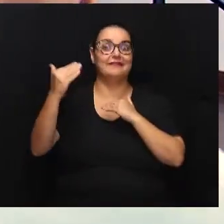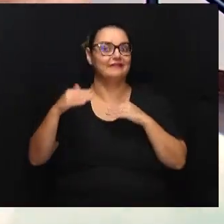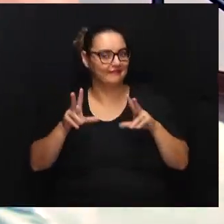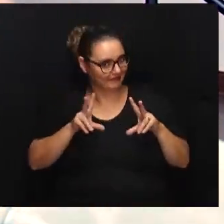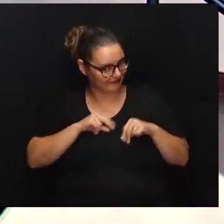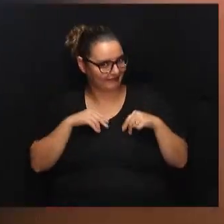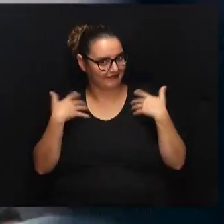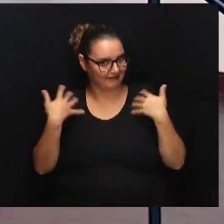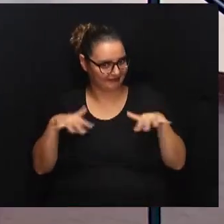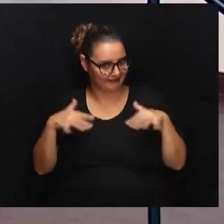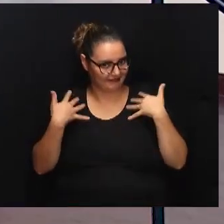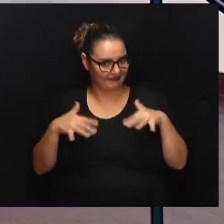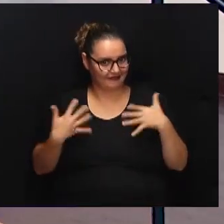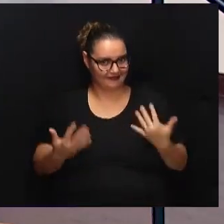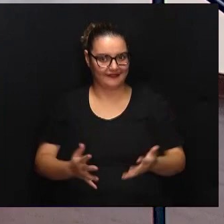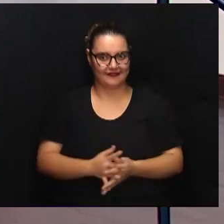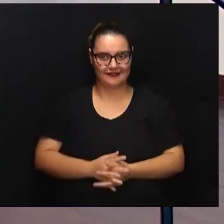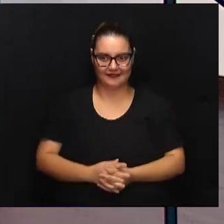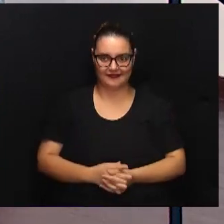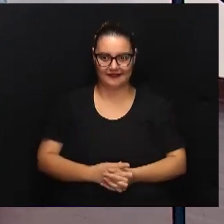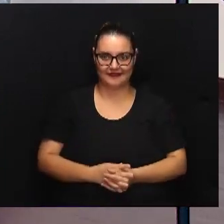né?